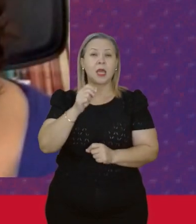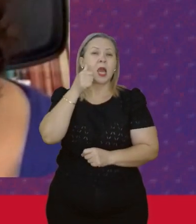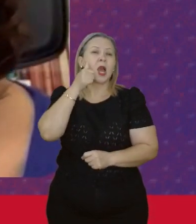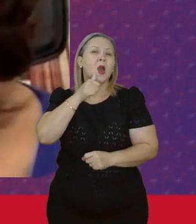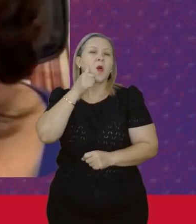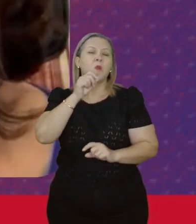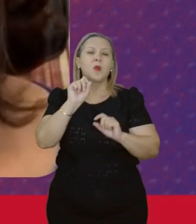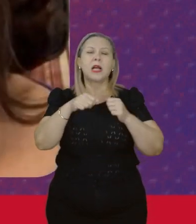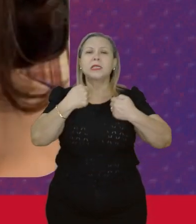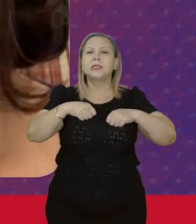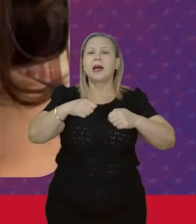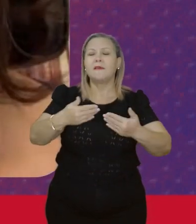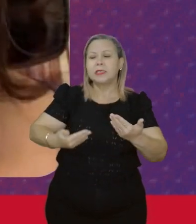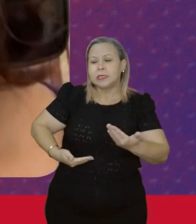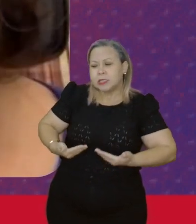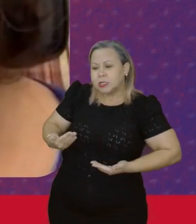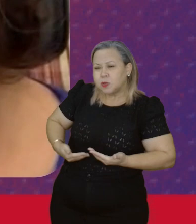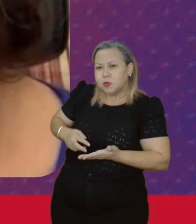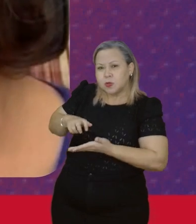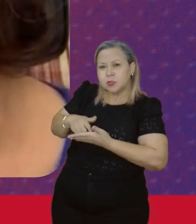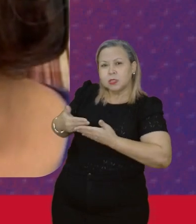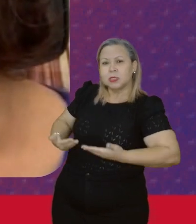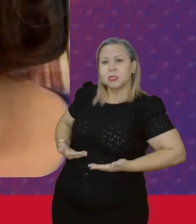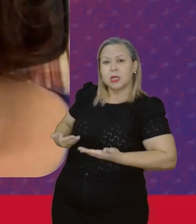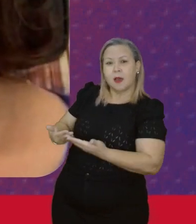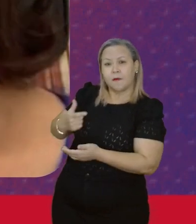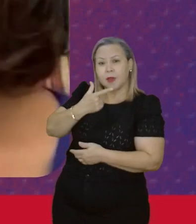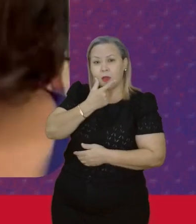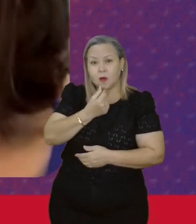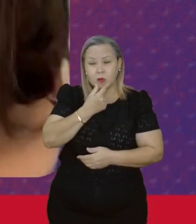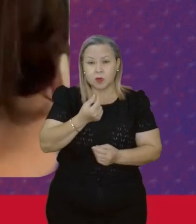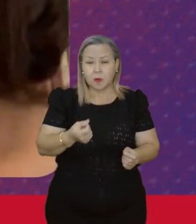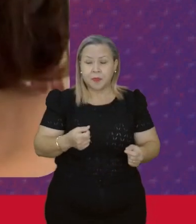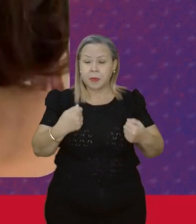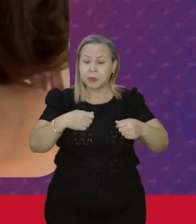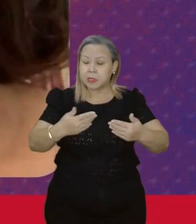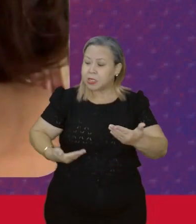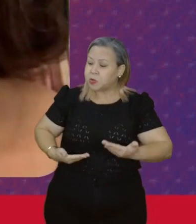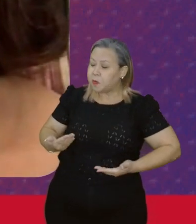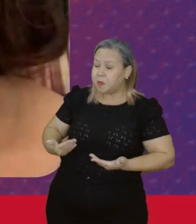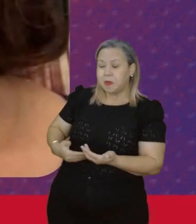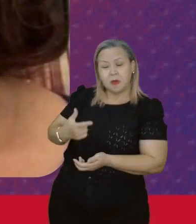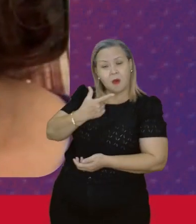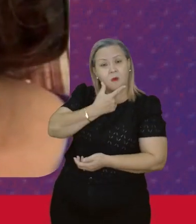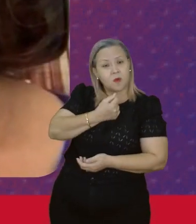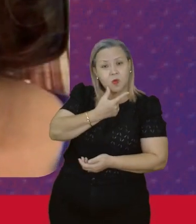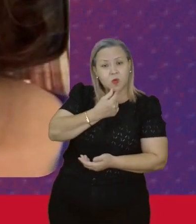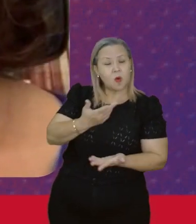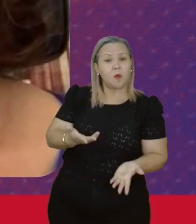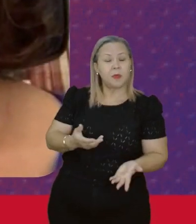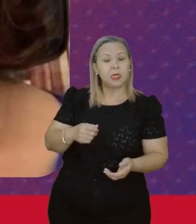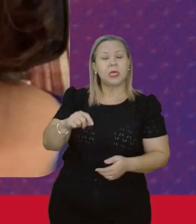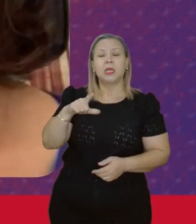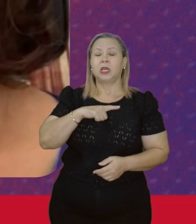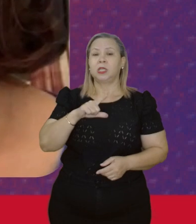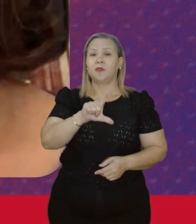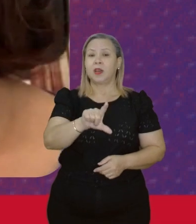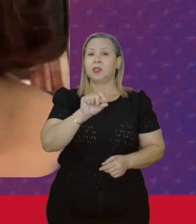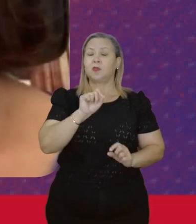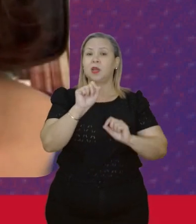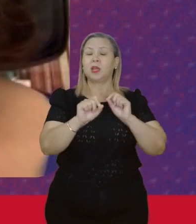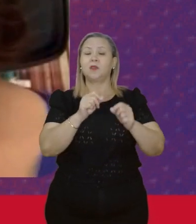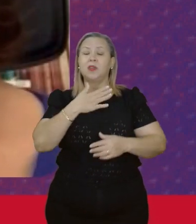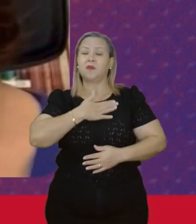mulheres devem ser submissas aos homens. Tens que te submeter a ele. Se tiveres que escolher entre o que